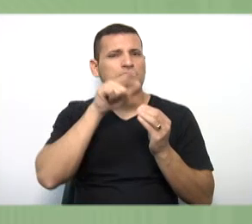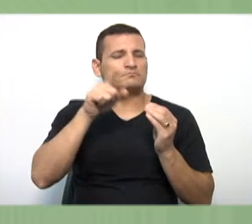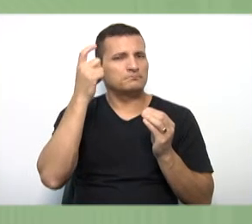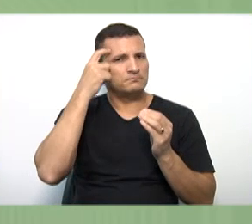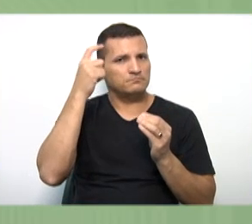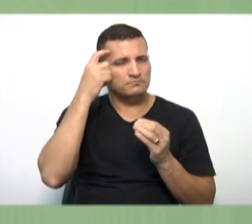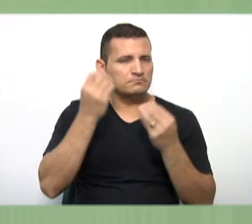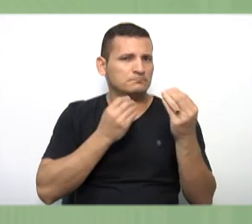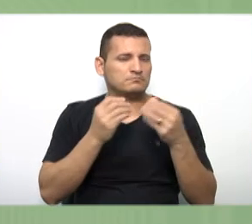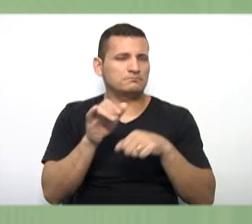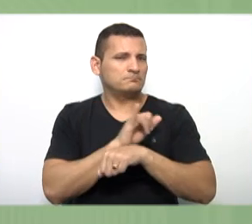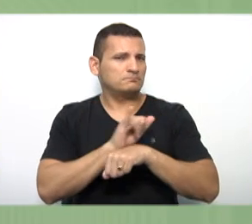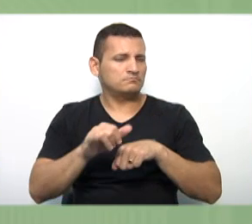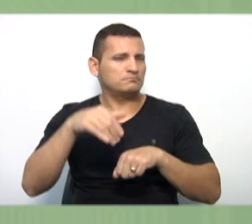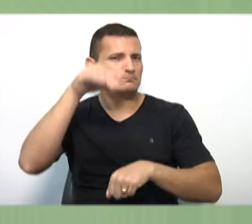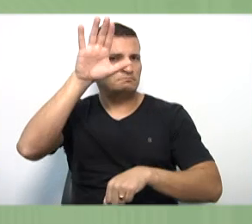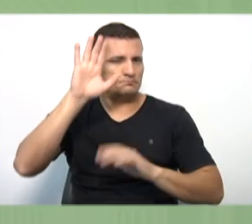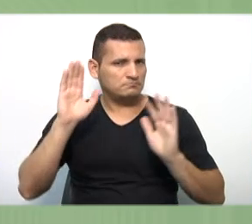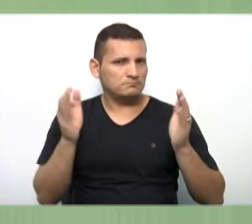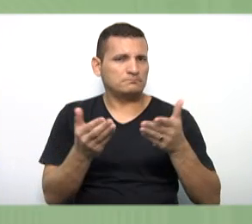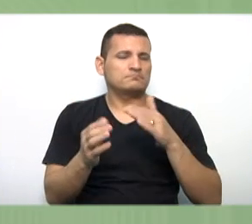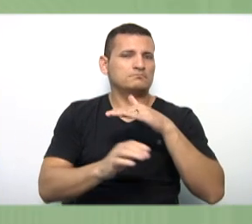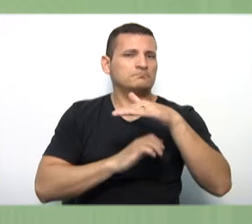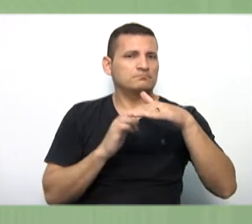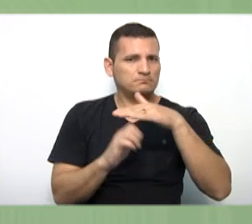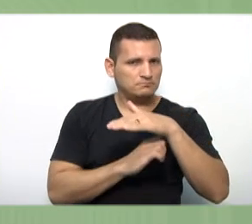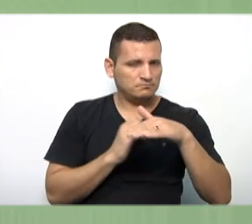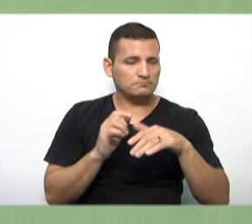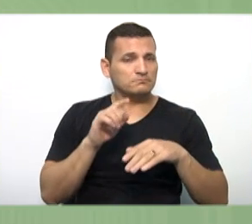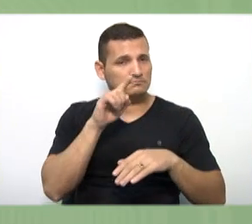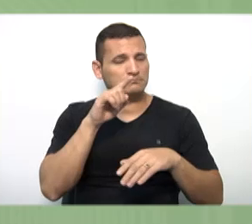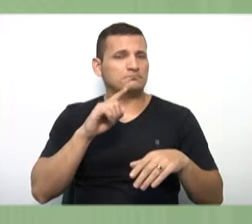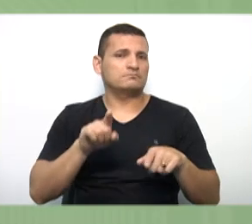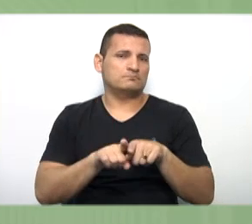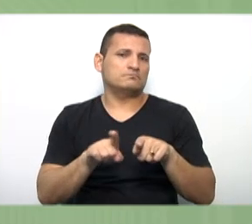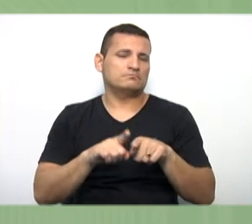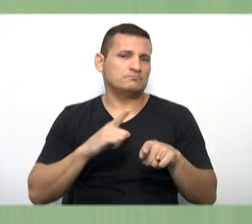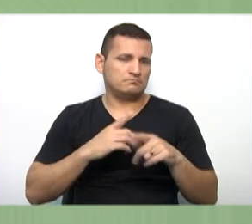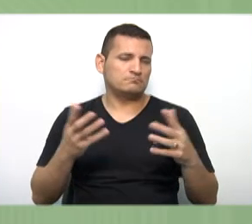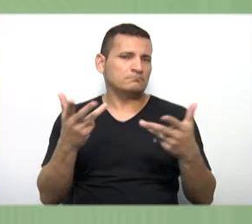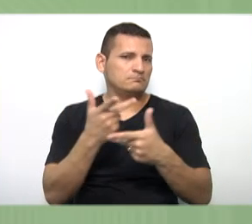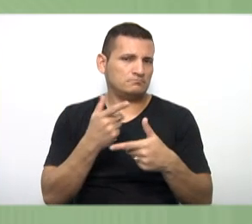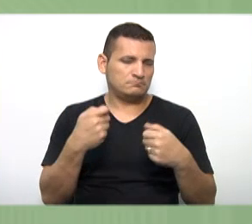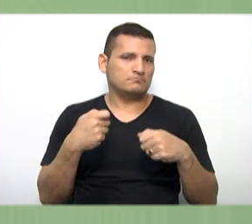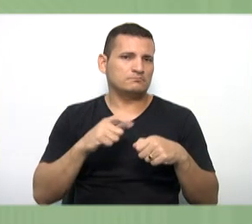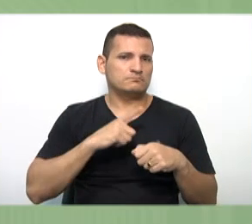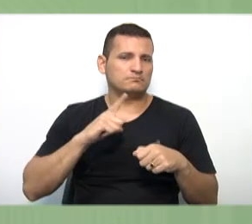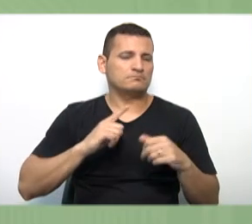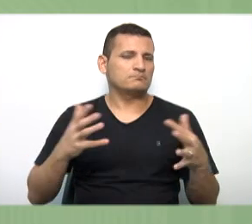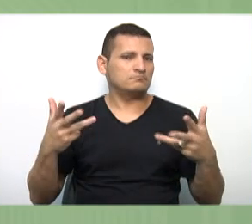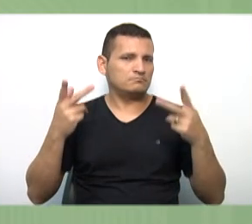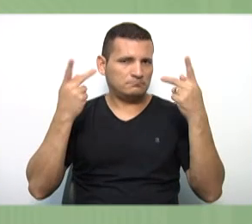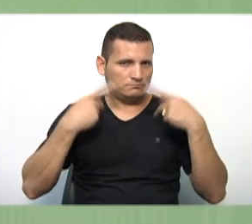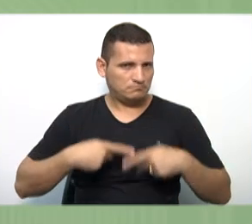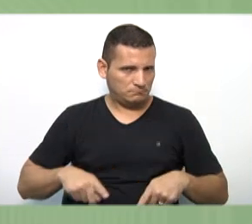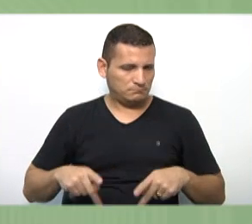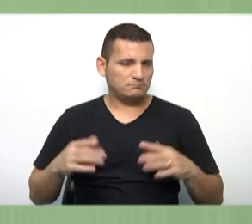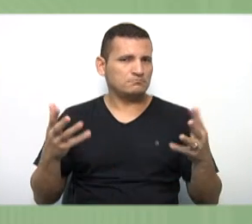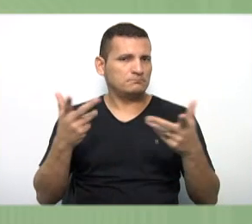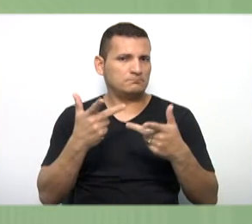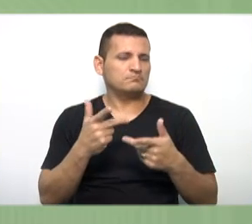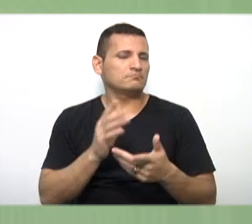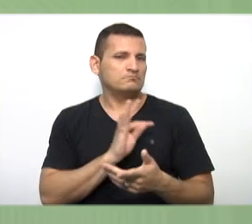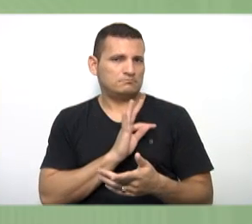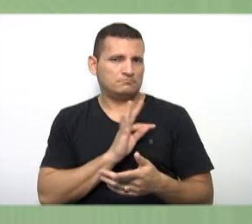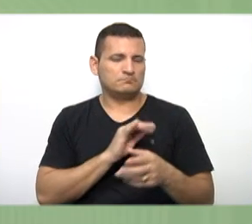mais estrategicamente na organização, mas ele também tem um pouco de habilidade, precisa de ter habilidades humanas e também precisa de ter habilidades